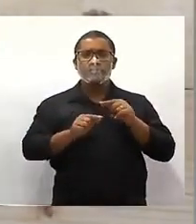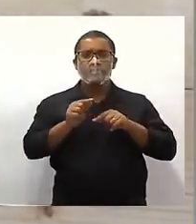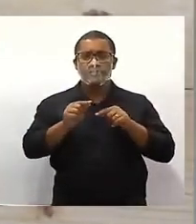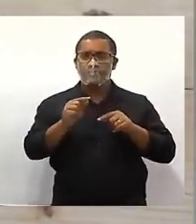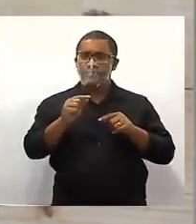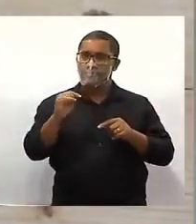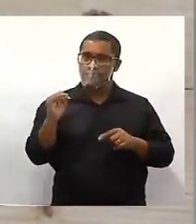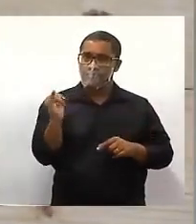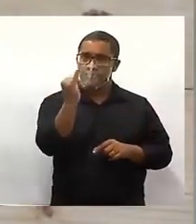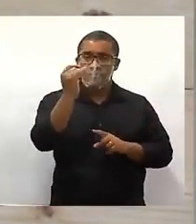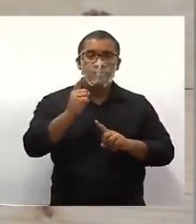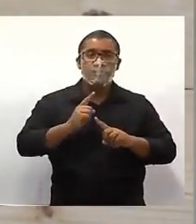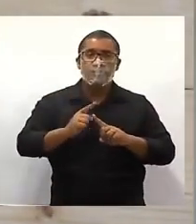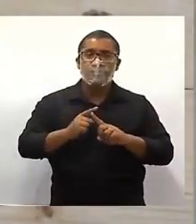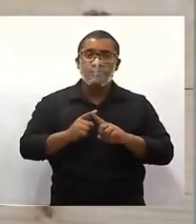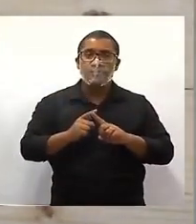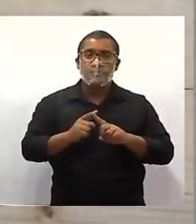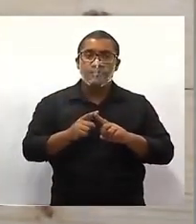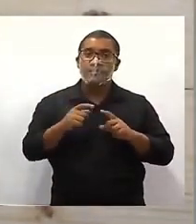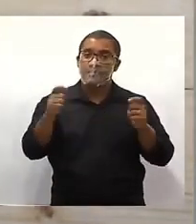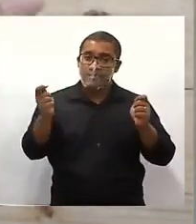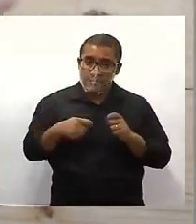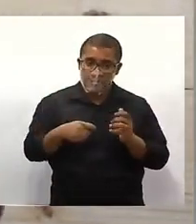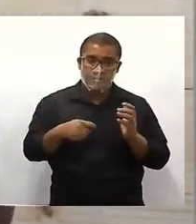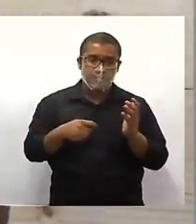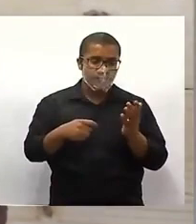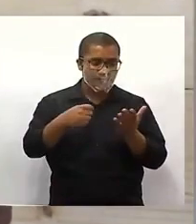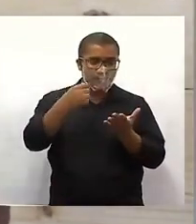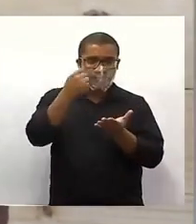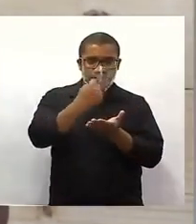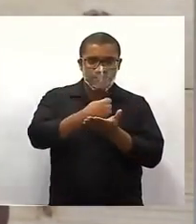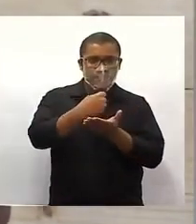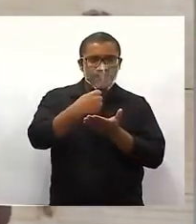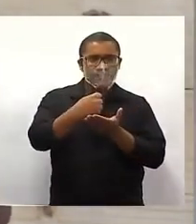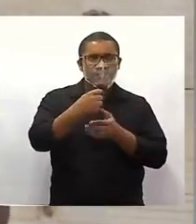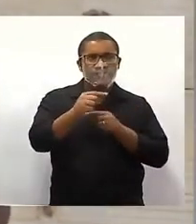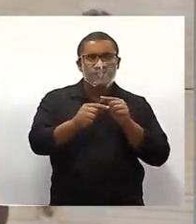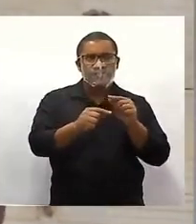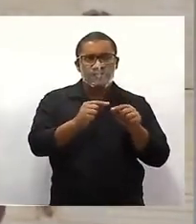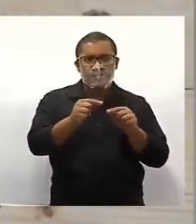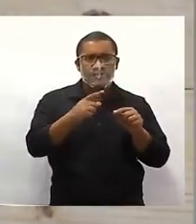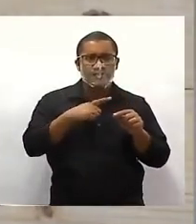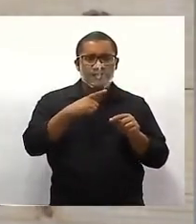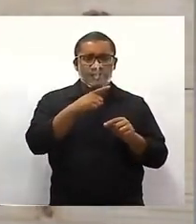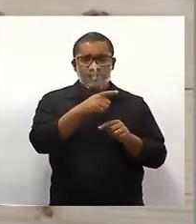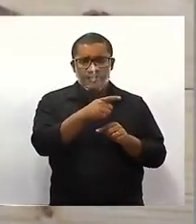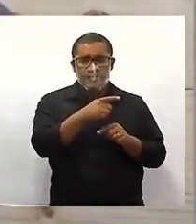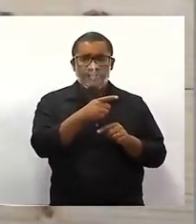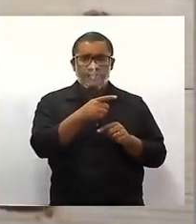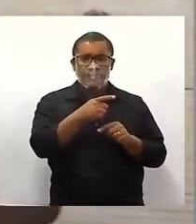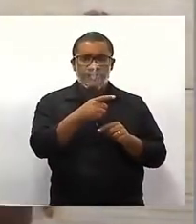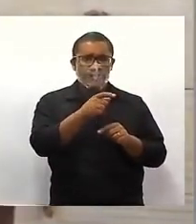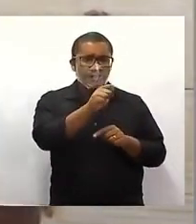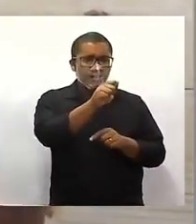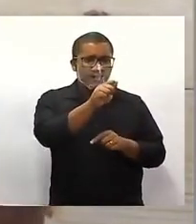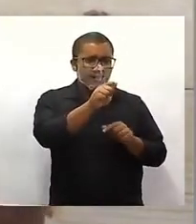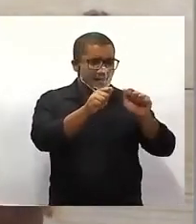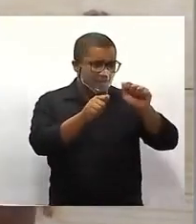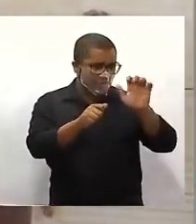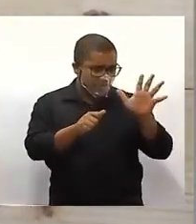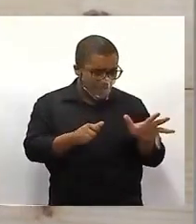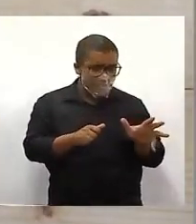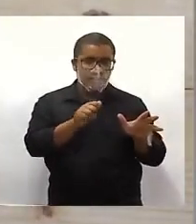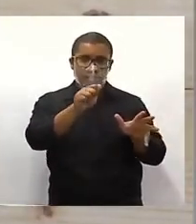assim, validar e justificar a exploração da África e a Ásia para explorar aqueles